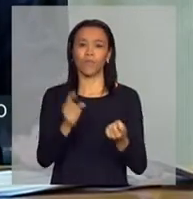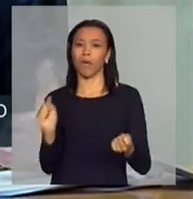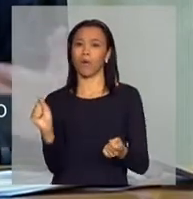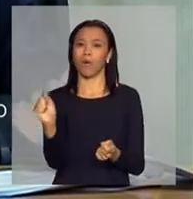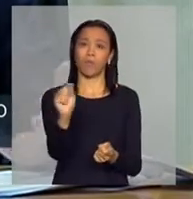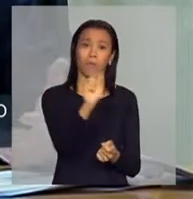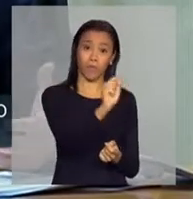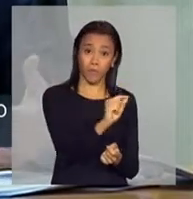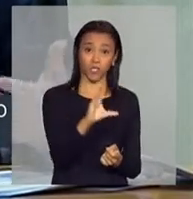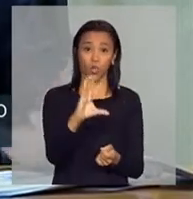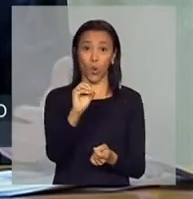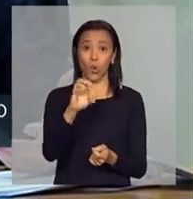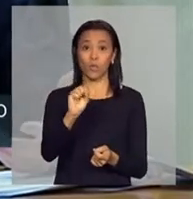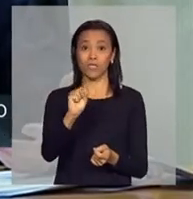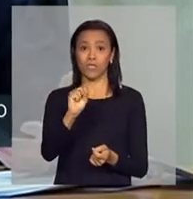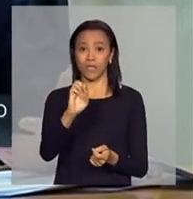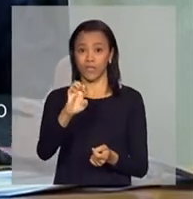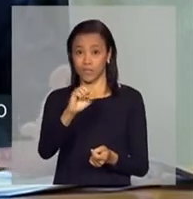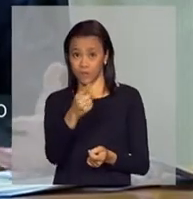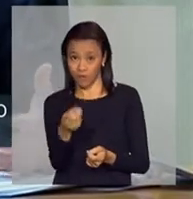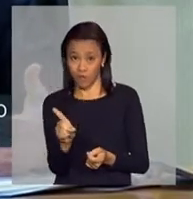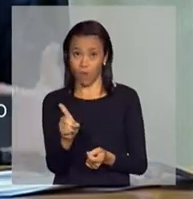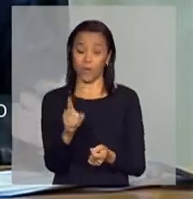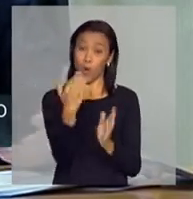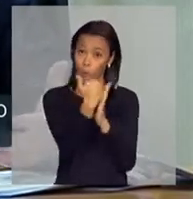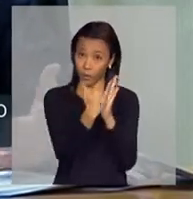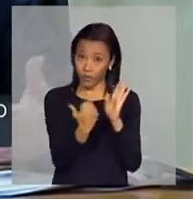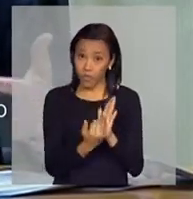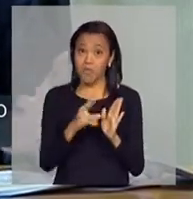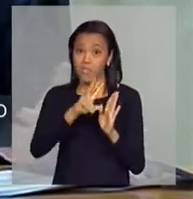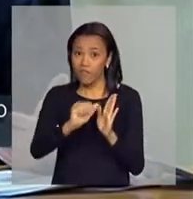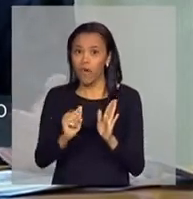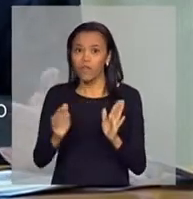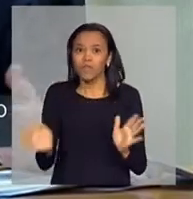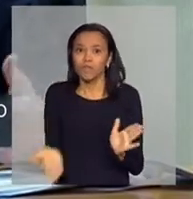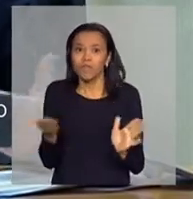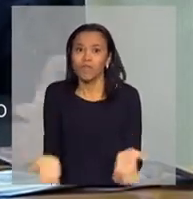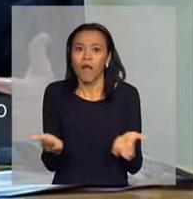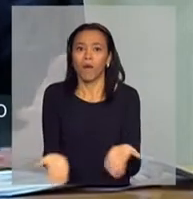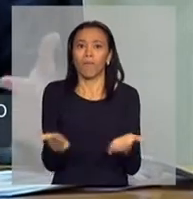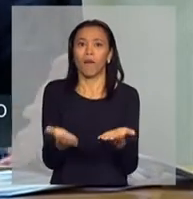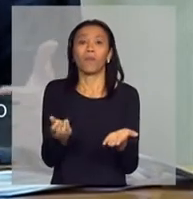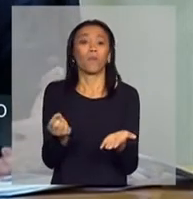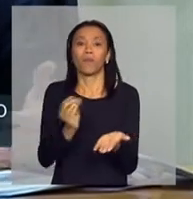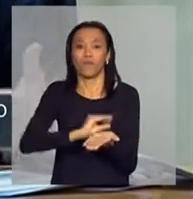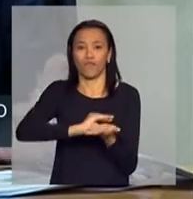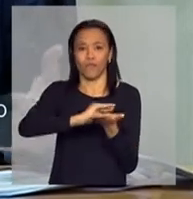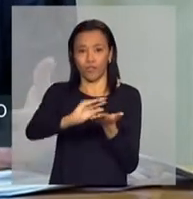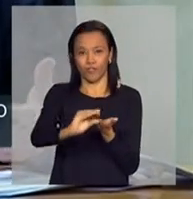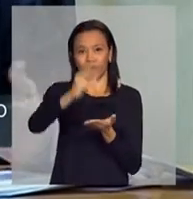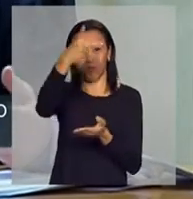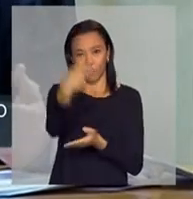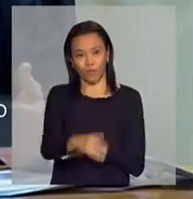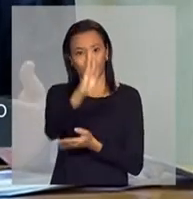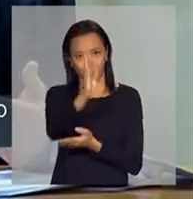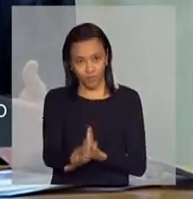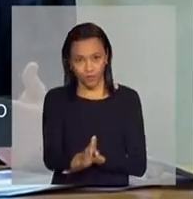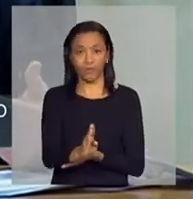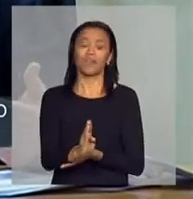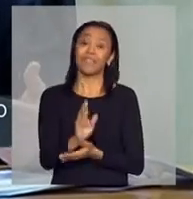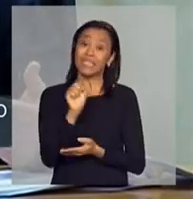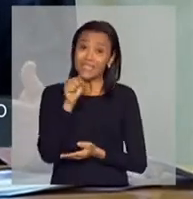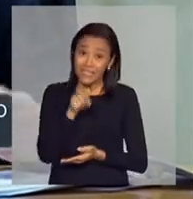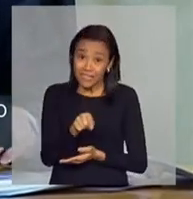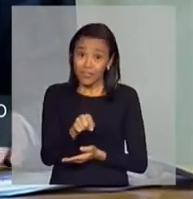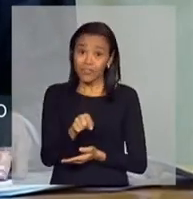concessões do grande programa de concessões que vai dinamizar ainda mais os investimentos no país isso está entrando